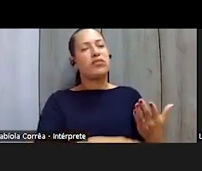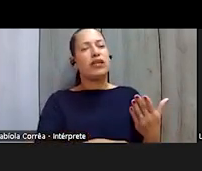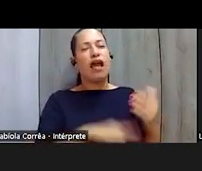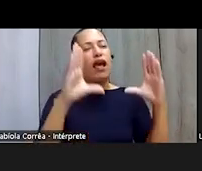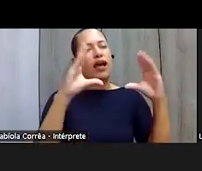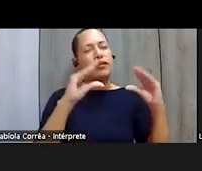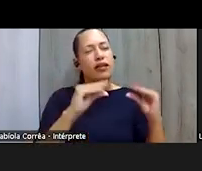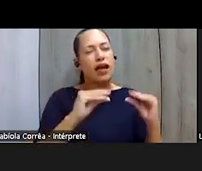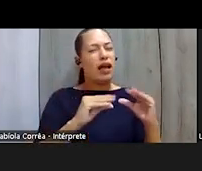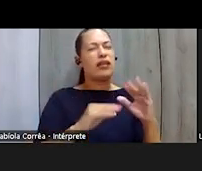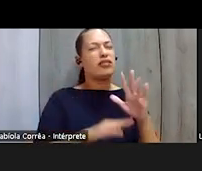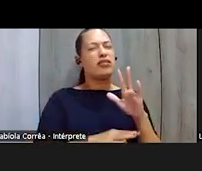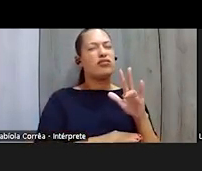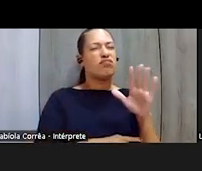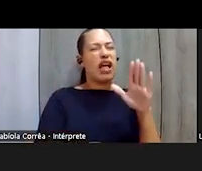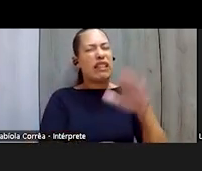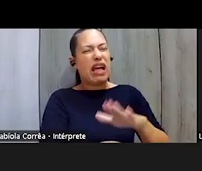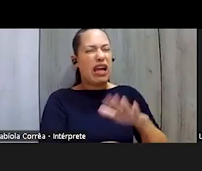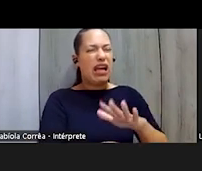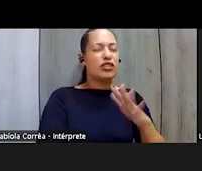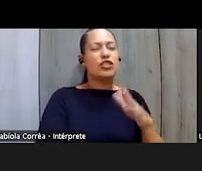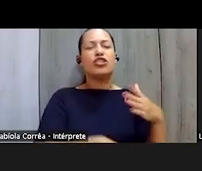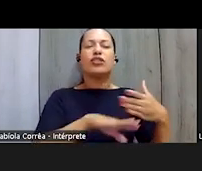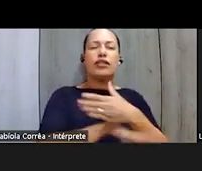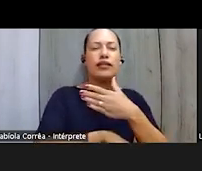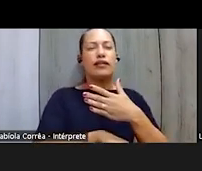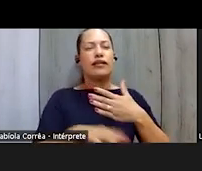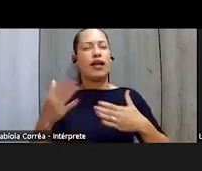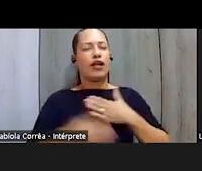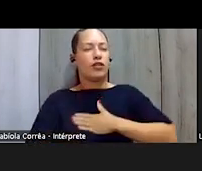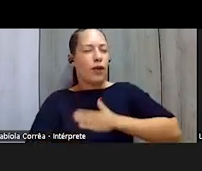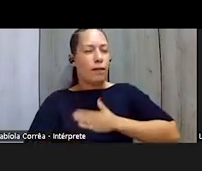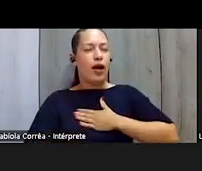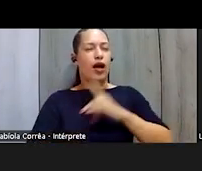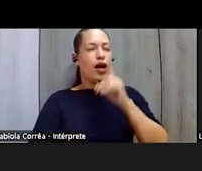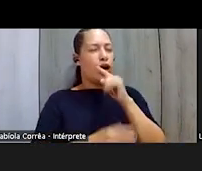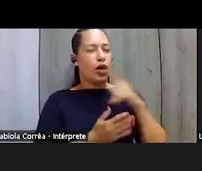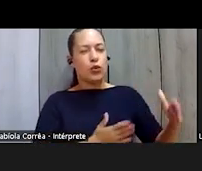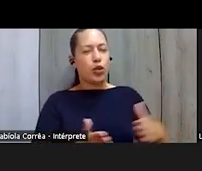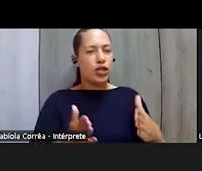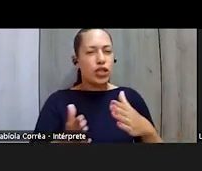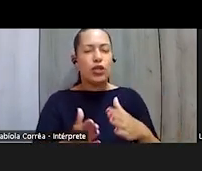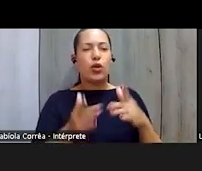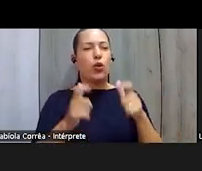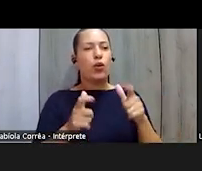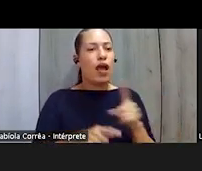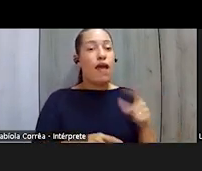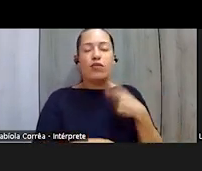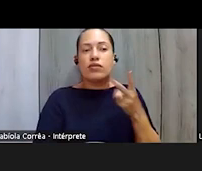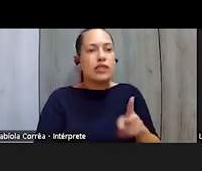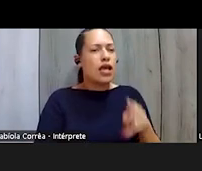de bicicleta, íamos tomar banho de rio, íamos para as áreas mais afastadas. Eu sempre procurava os